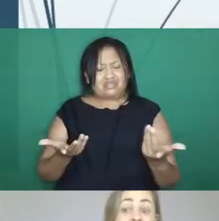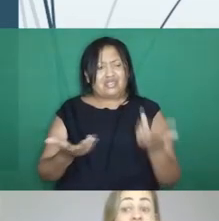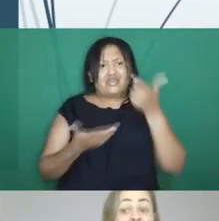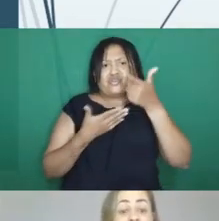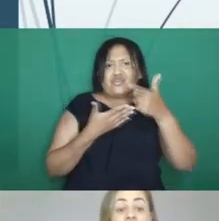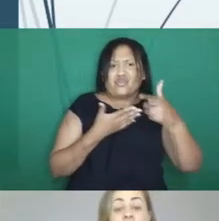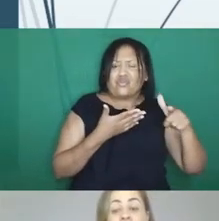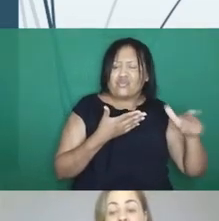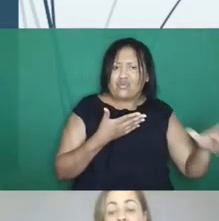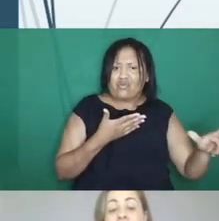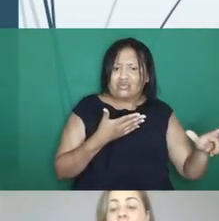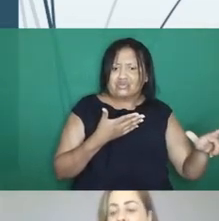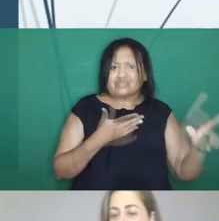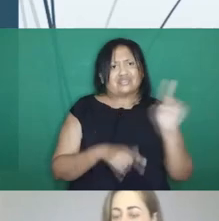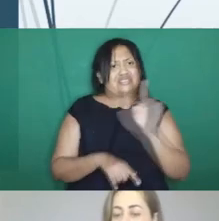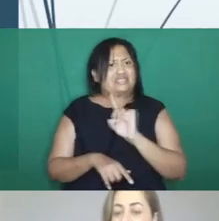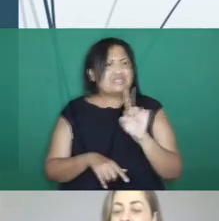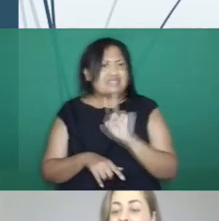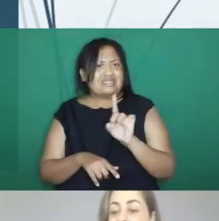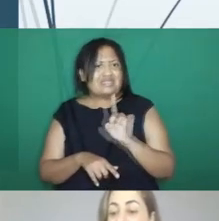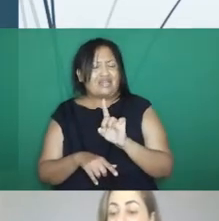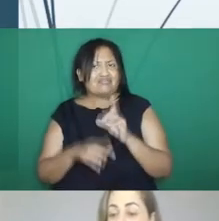em nossas much